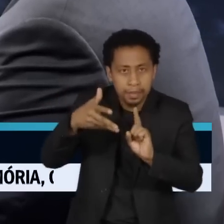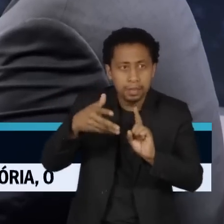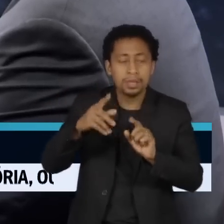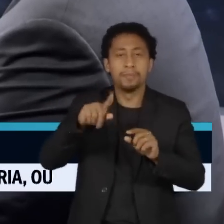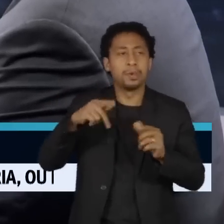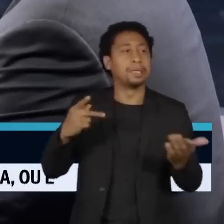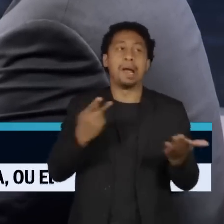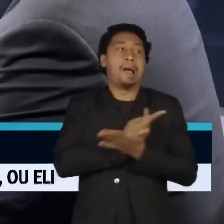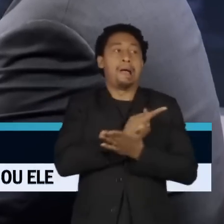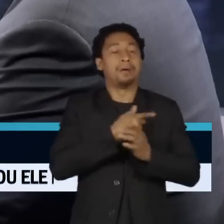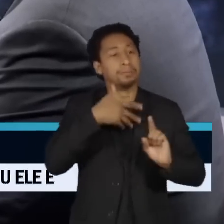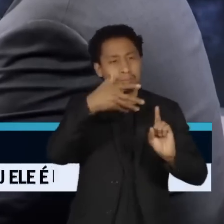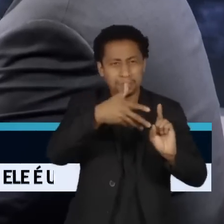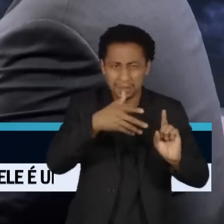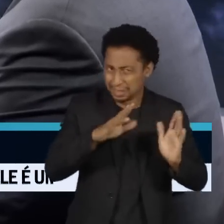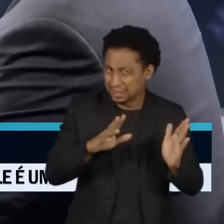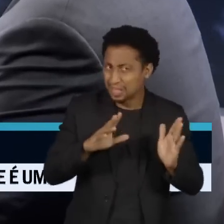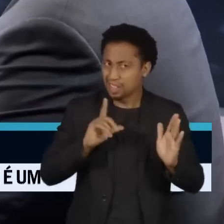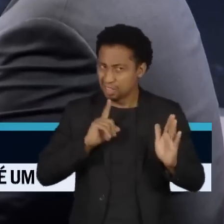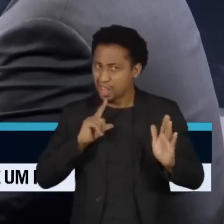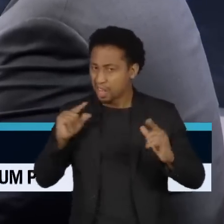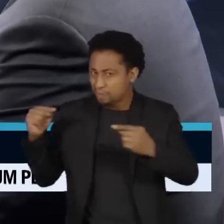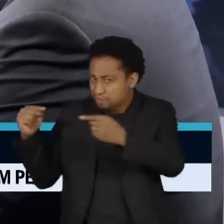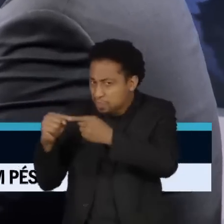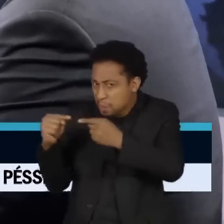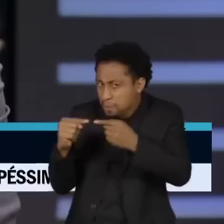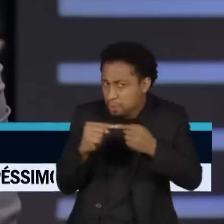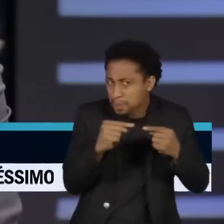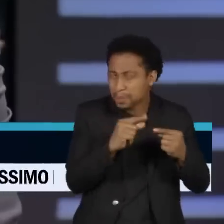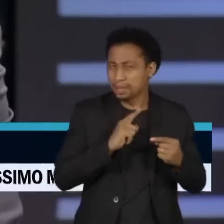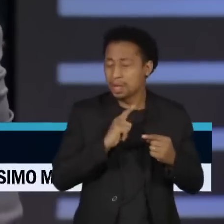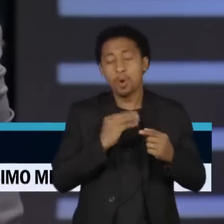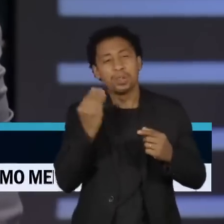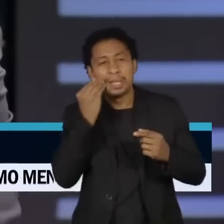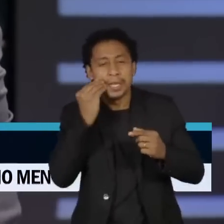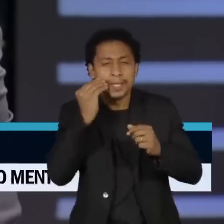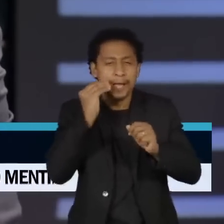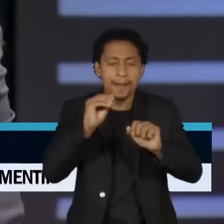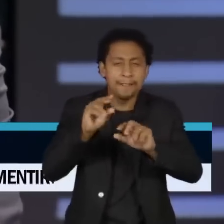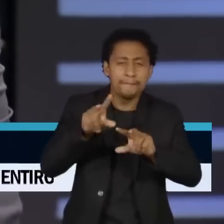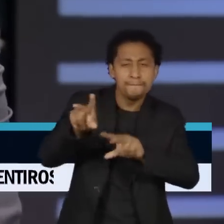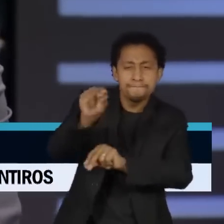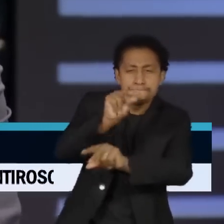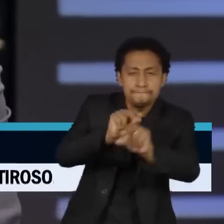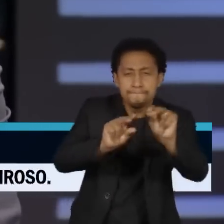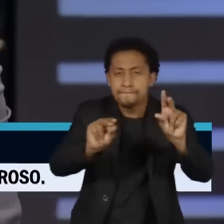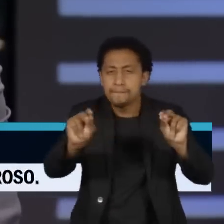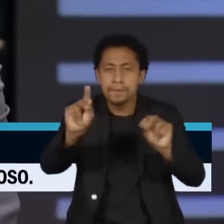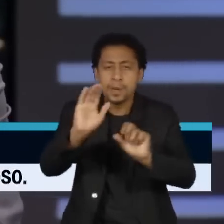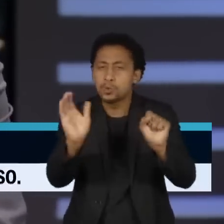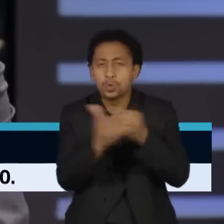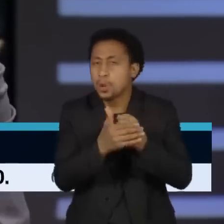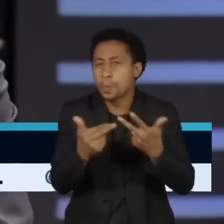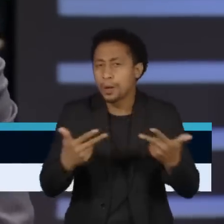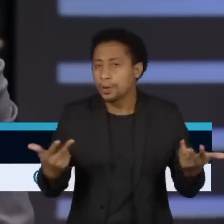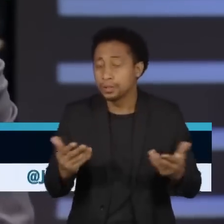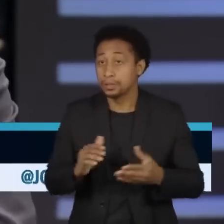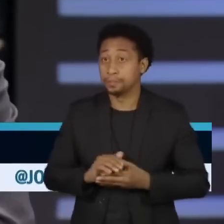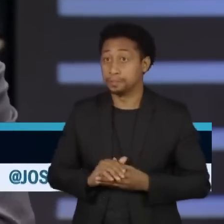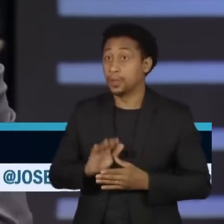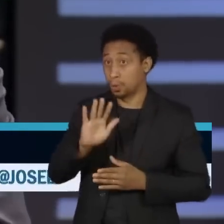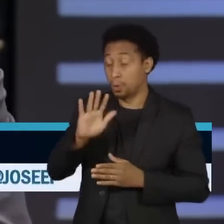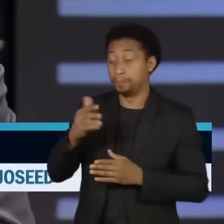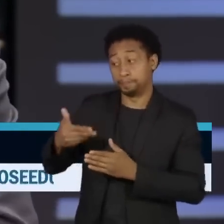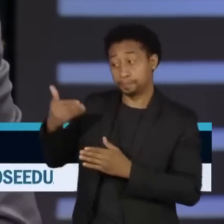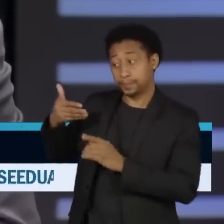de uma possível cortina de fumaça. O que vem por aí, Sakamoto? Tem sim, tem um ponto em comum. Ao contrário do que se fala, tem um ponto em comum. O